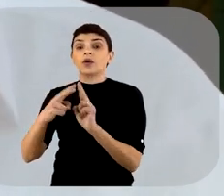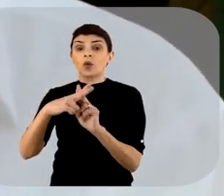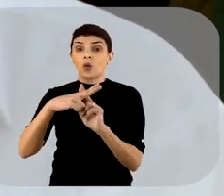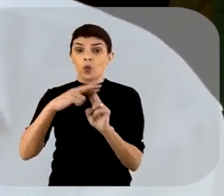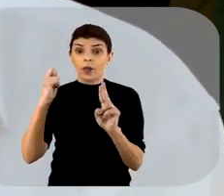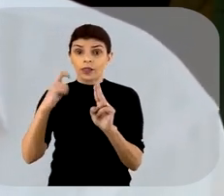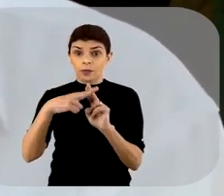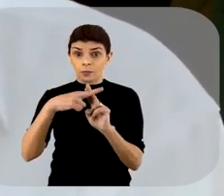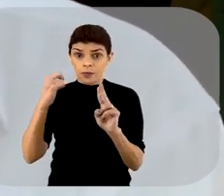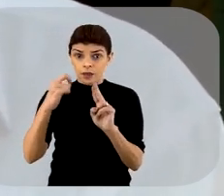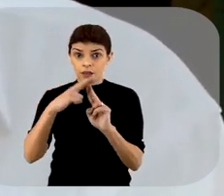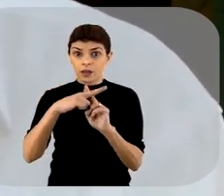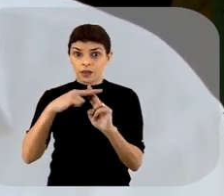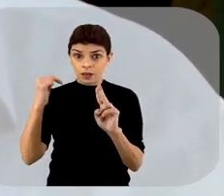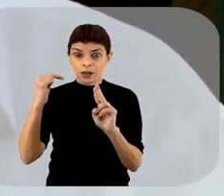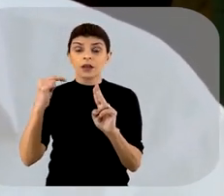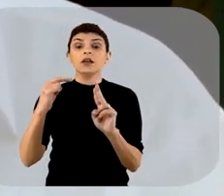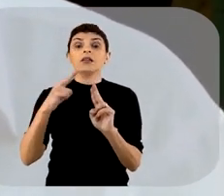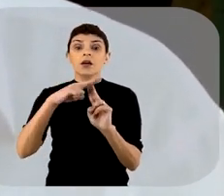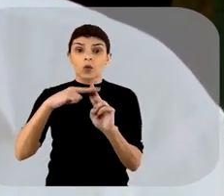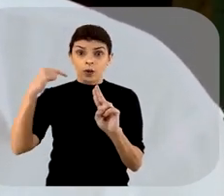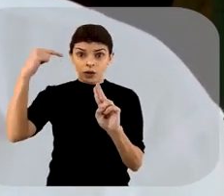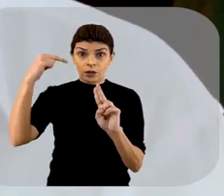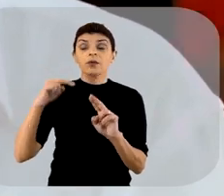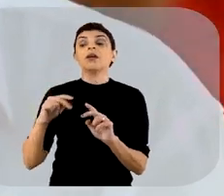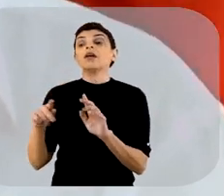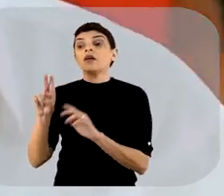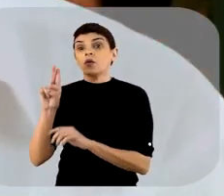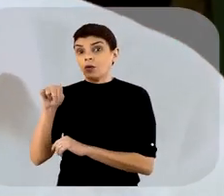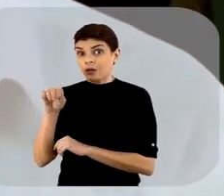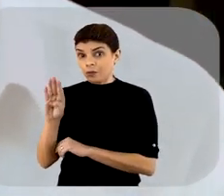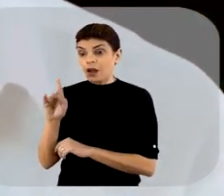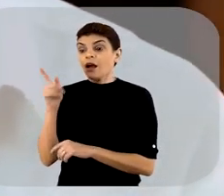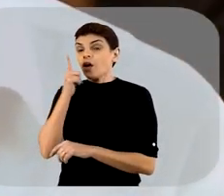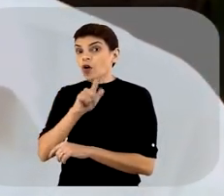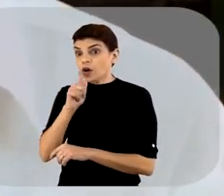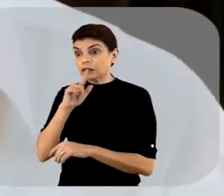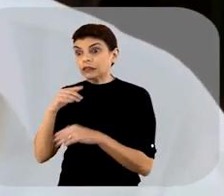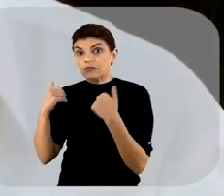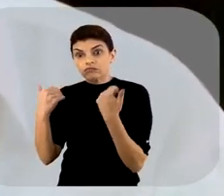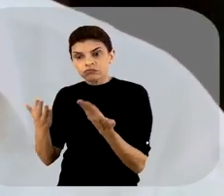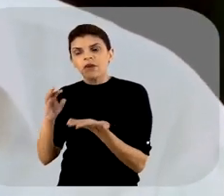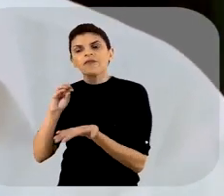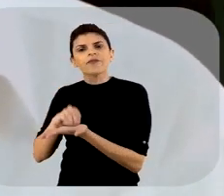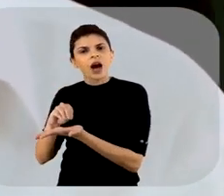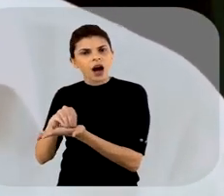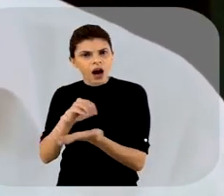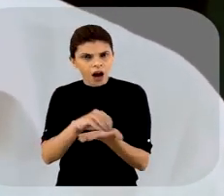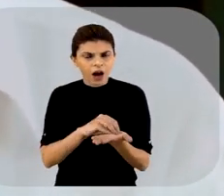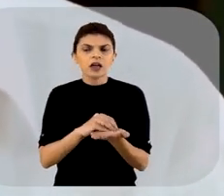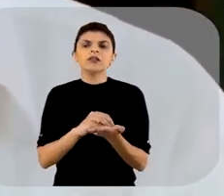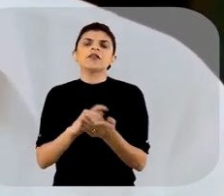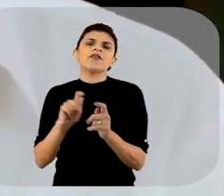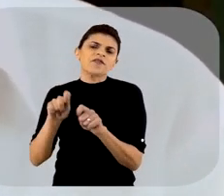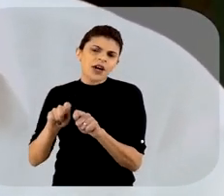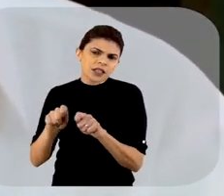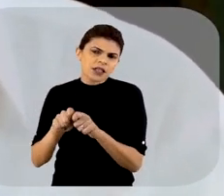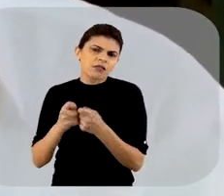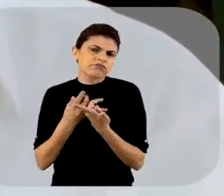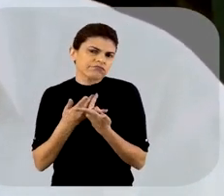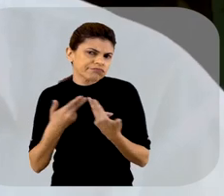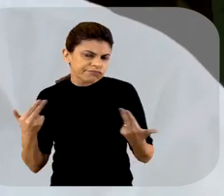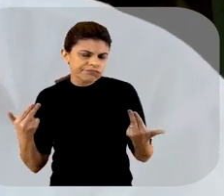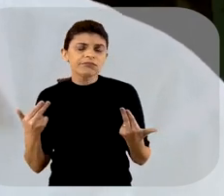essa preocupação de estabelecer essa conexão. Há muito ainda por ser construído, há muito por ser feito, e